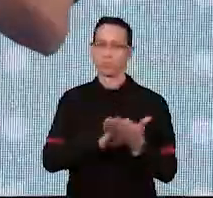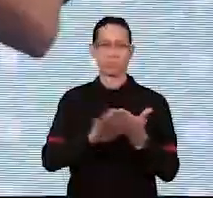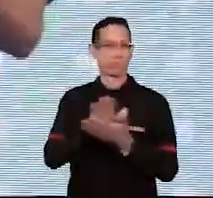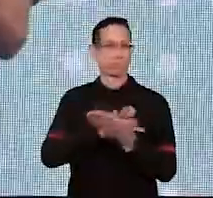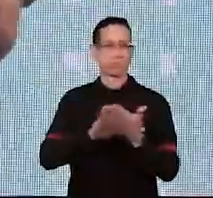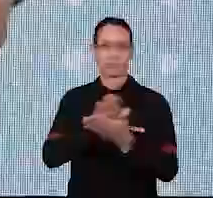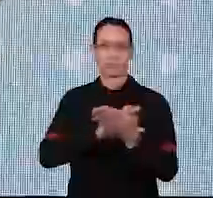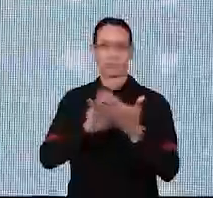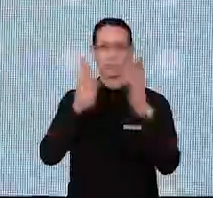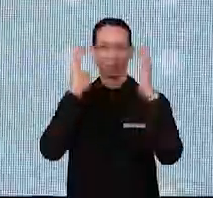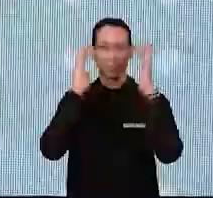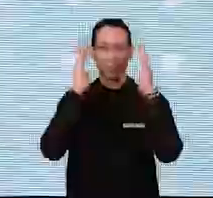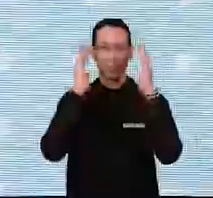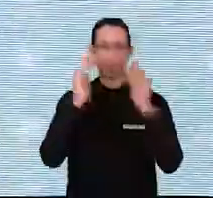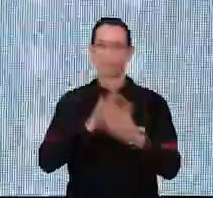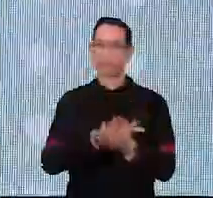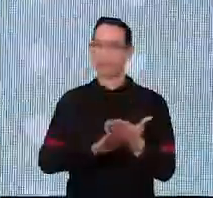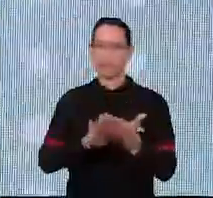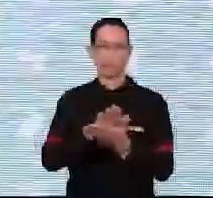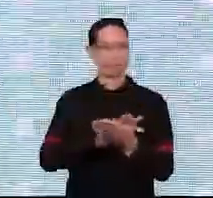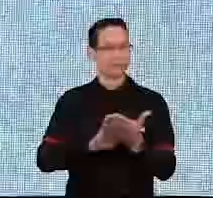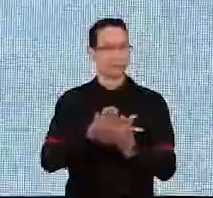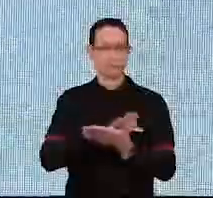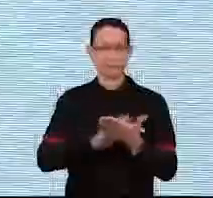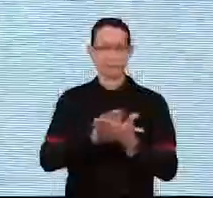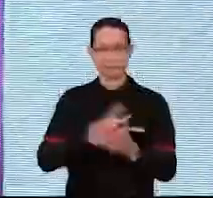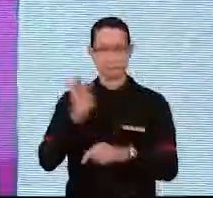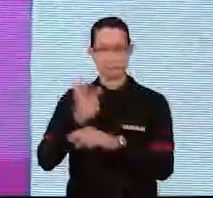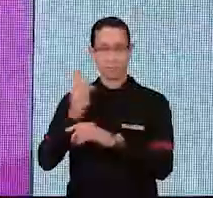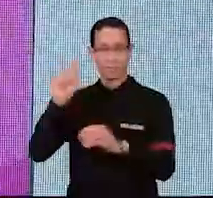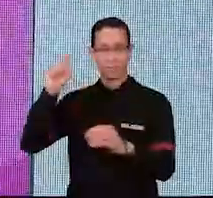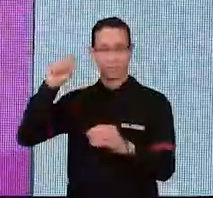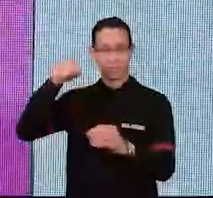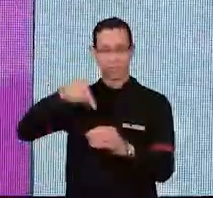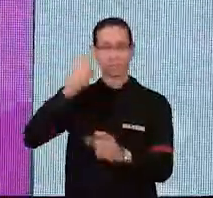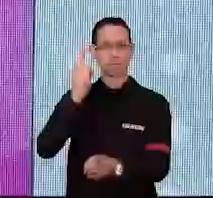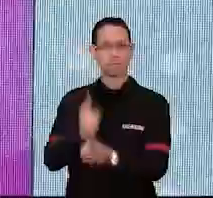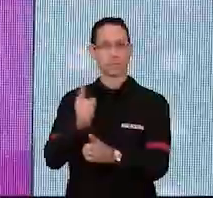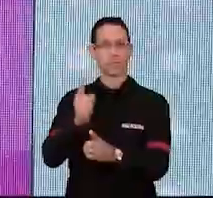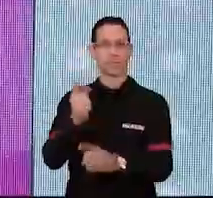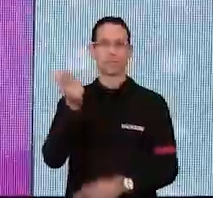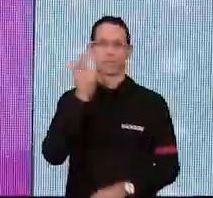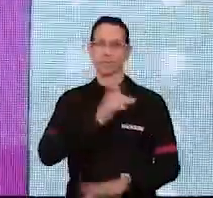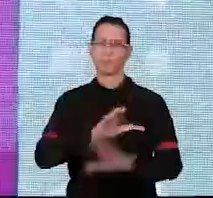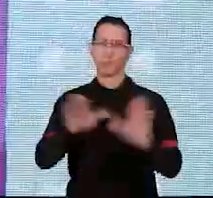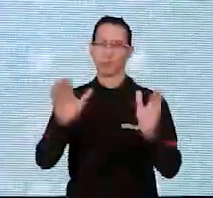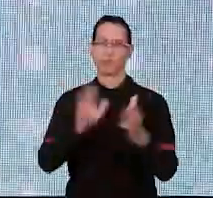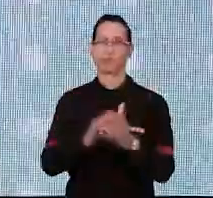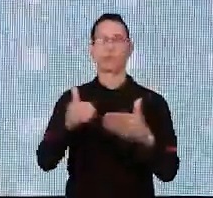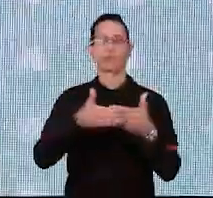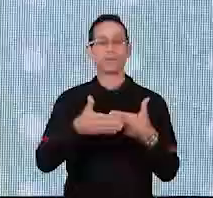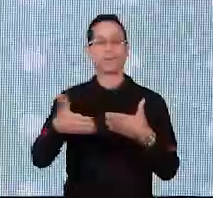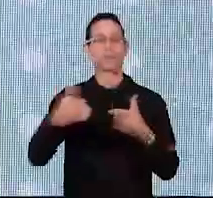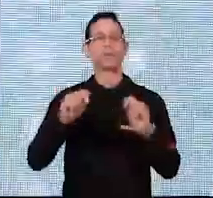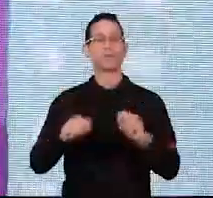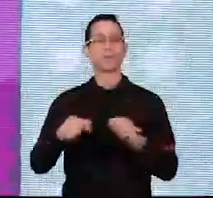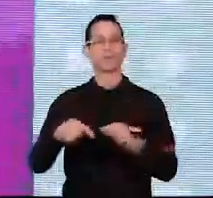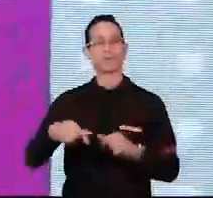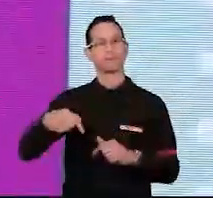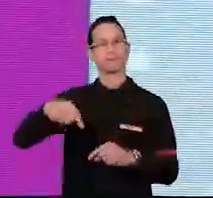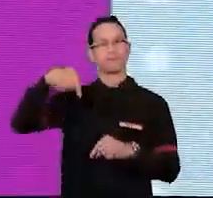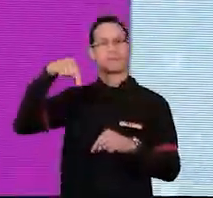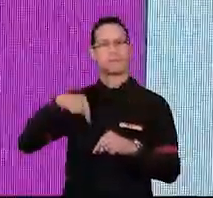sinal neurológico, foi feito simplesmente a otoendoscopia e eu olhei para isso. Então, a partir de agora, o que a gente faz? O passo para